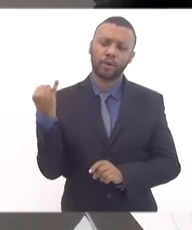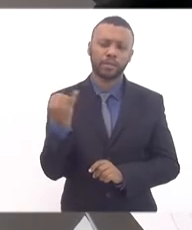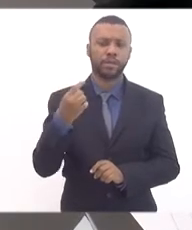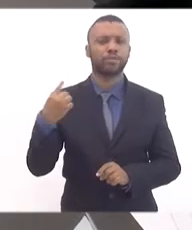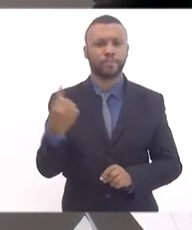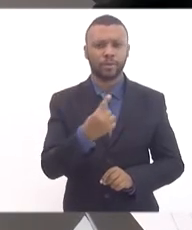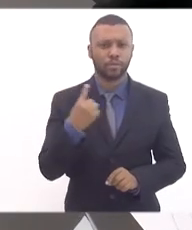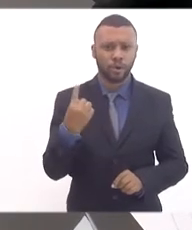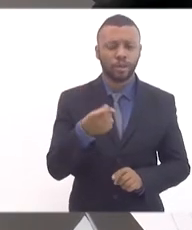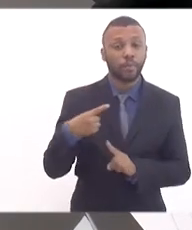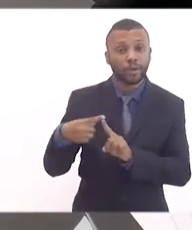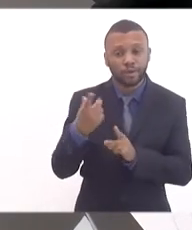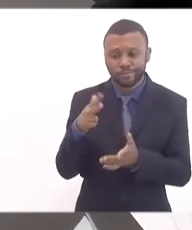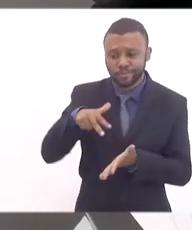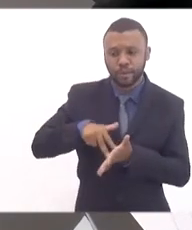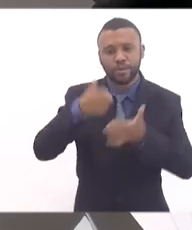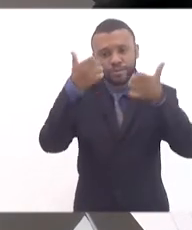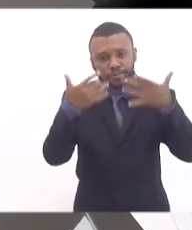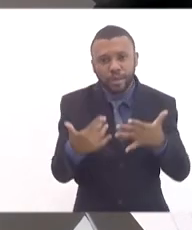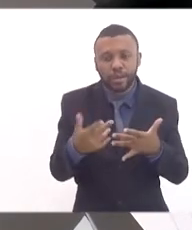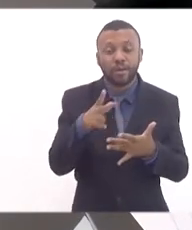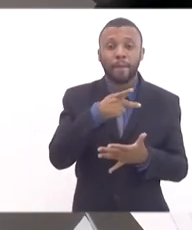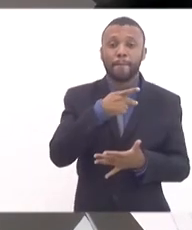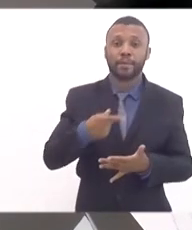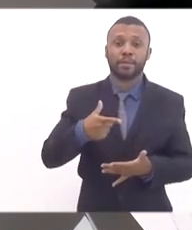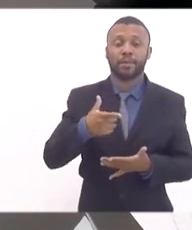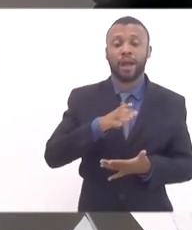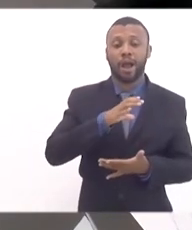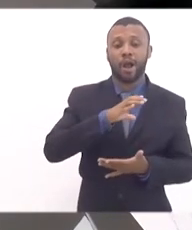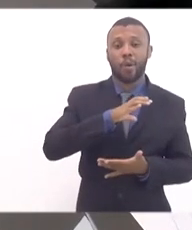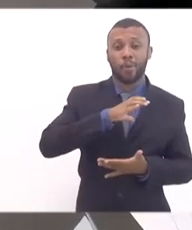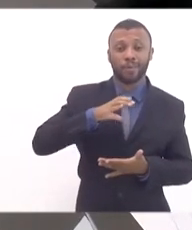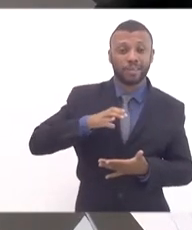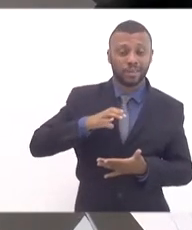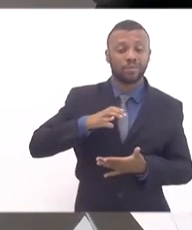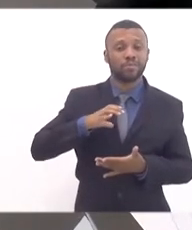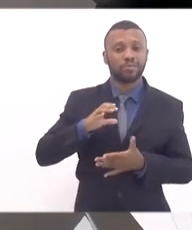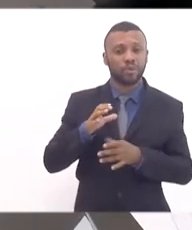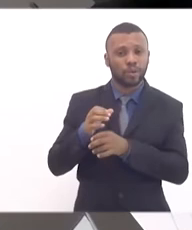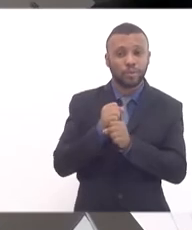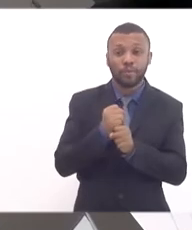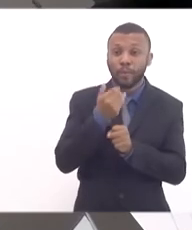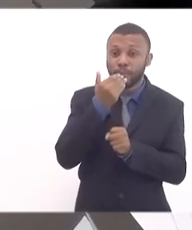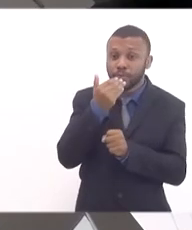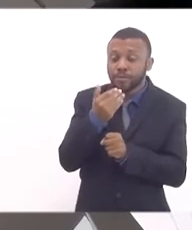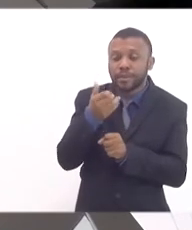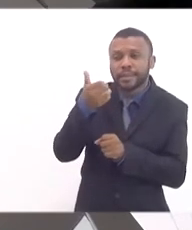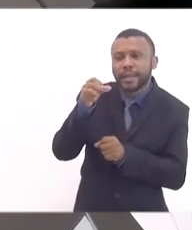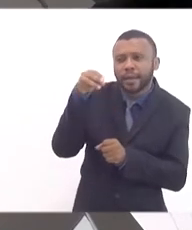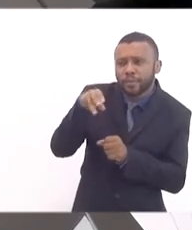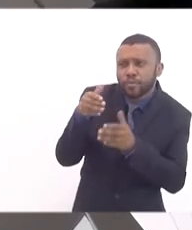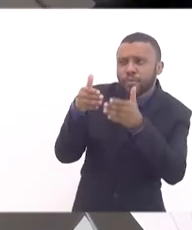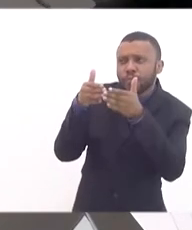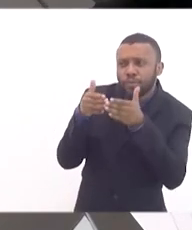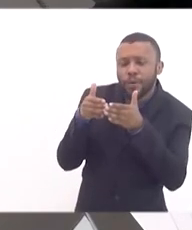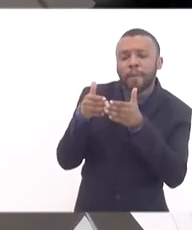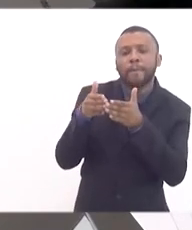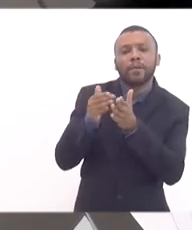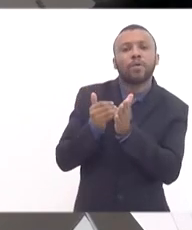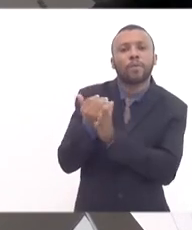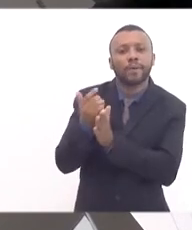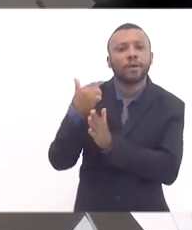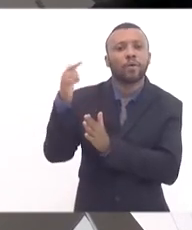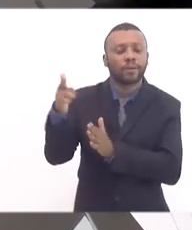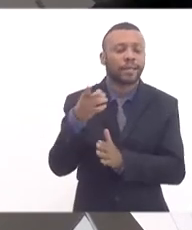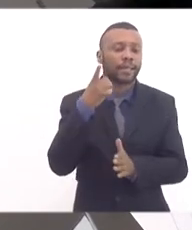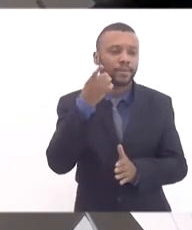gente é porque eu tô aqui eu já falei com o presidente da Comissão de orçamento pedido 10 minutos para ele começar a outra lá Deputado Alexandre por